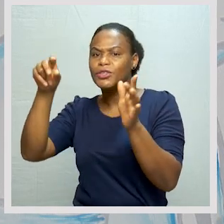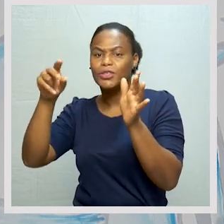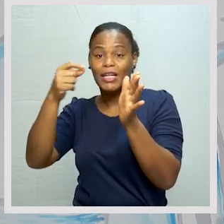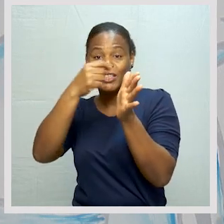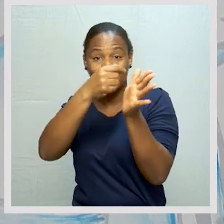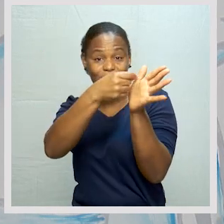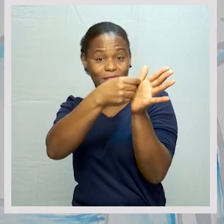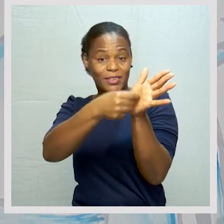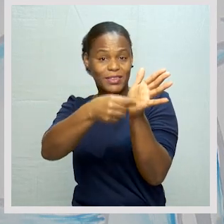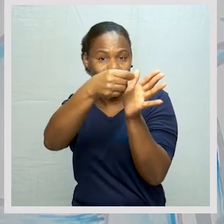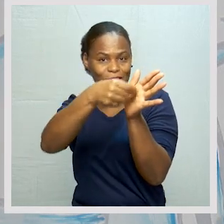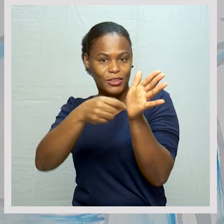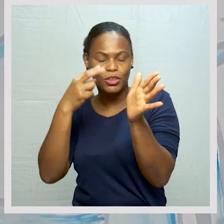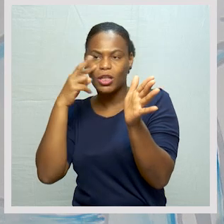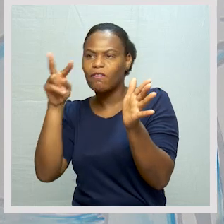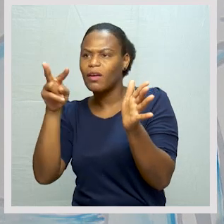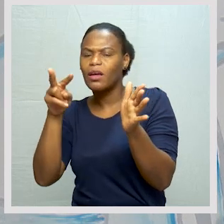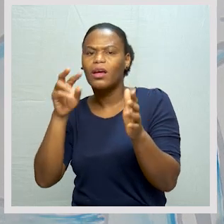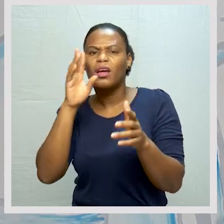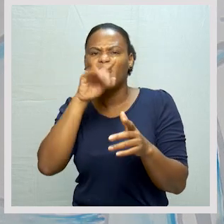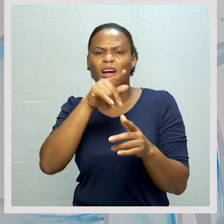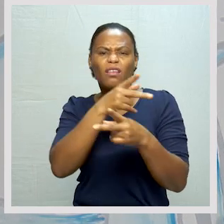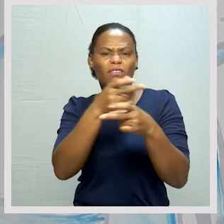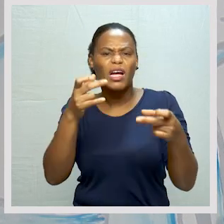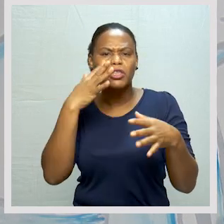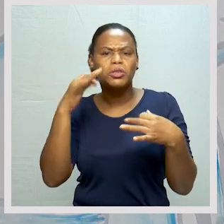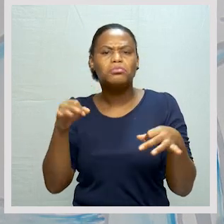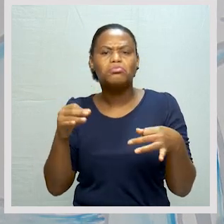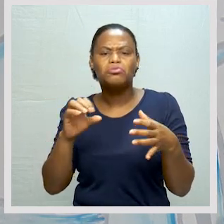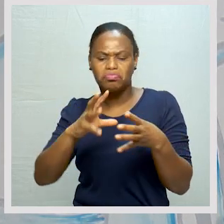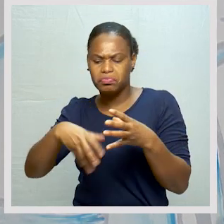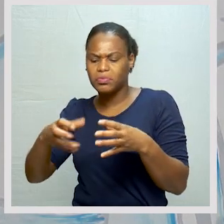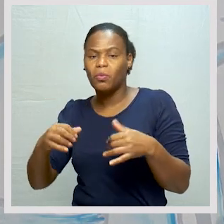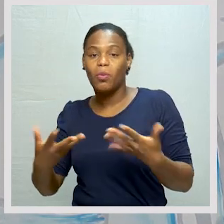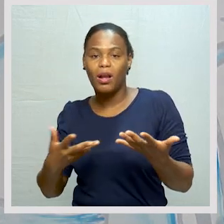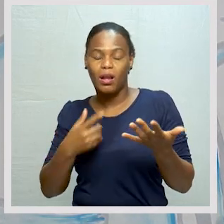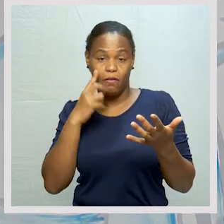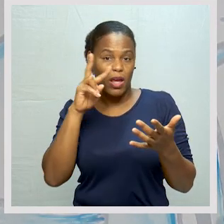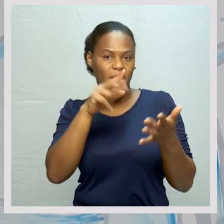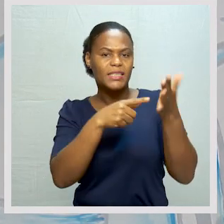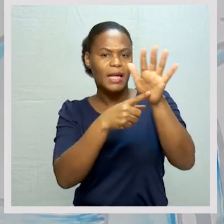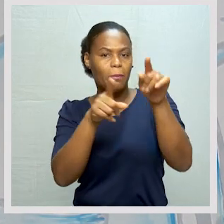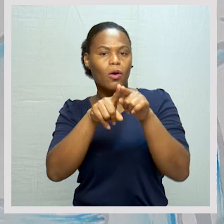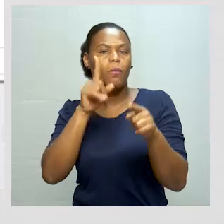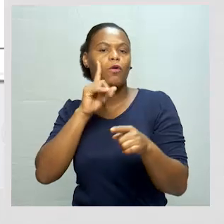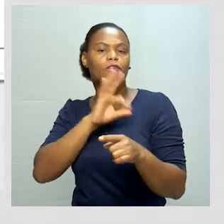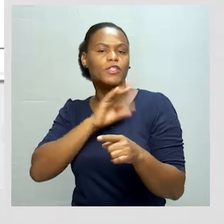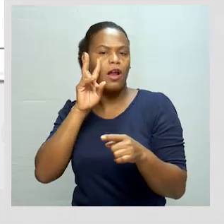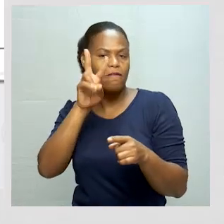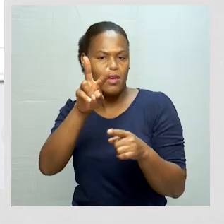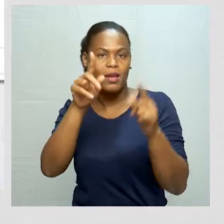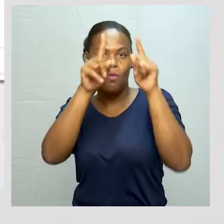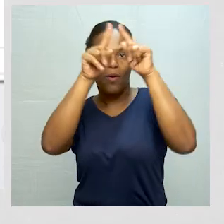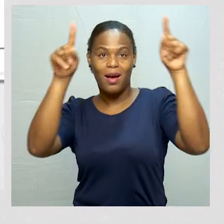X para indicar que tipo de frase é e também ver se esta mesma frase é simples ou é composta? Aqui temos um exemplo. Primeiro